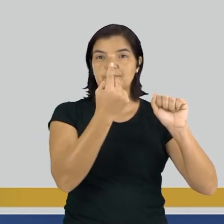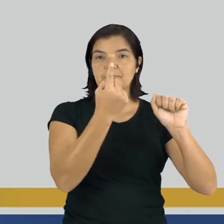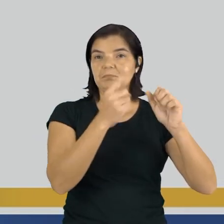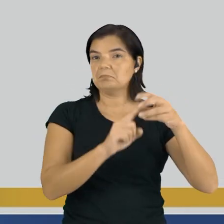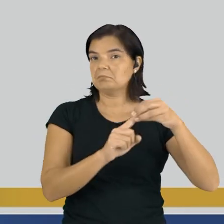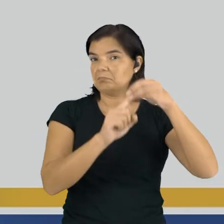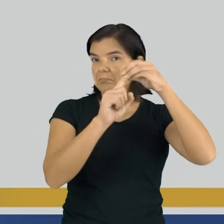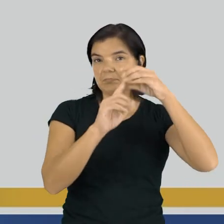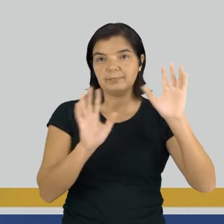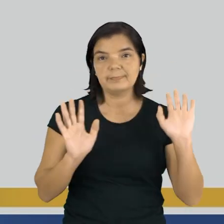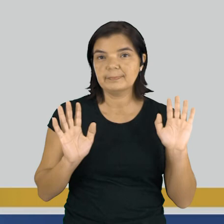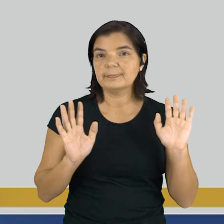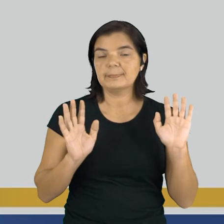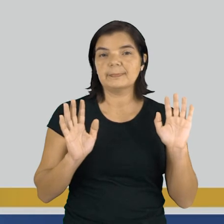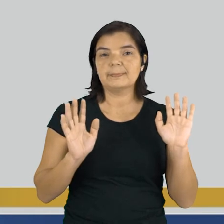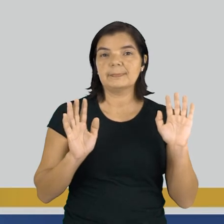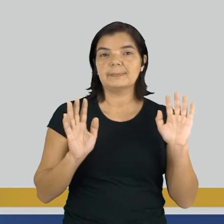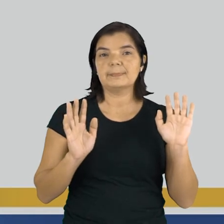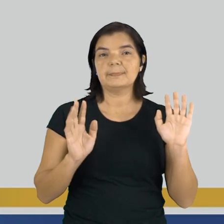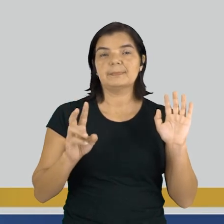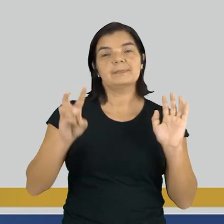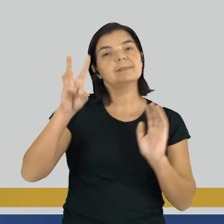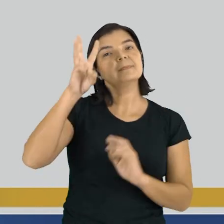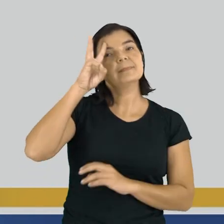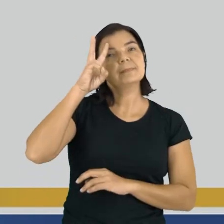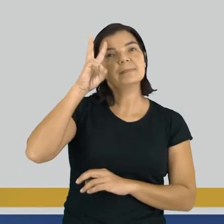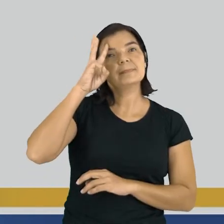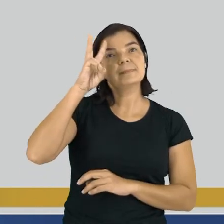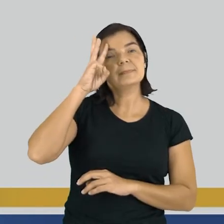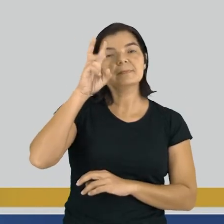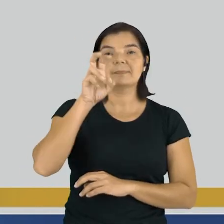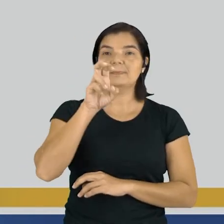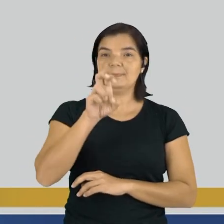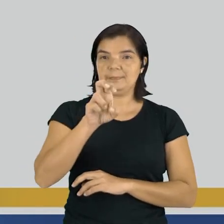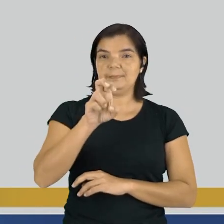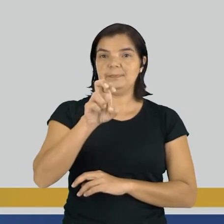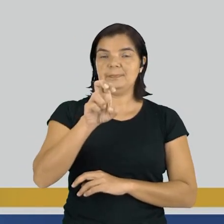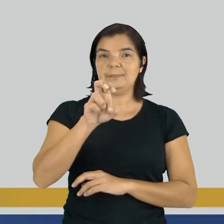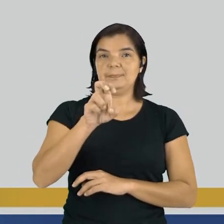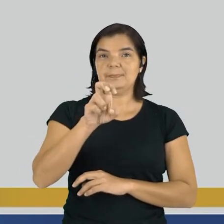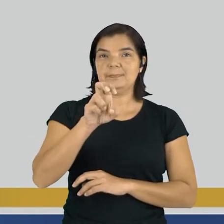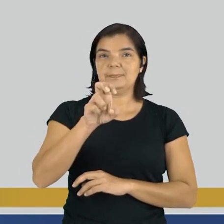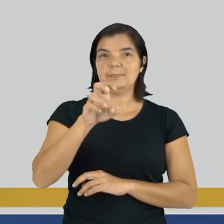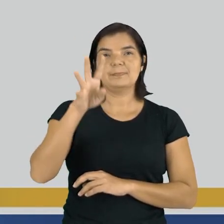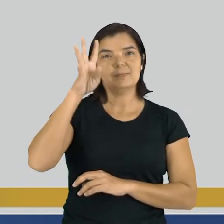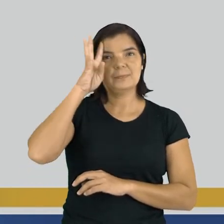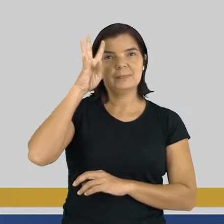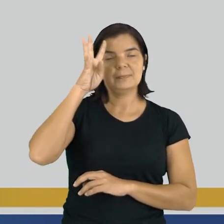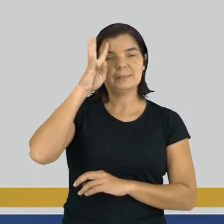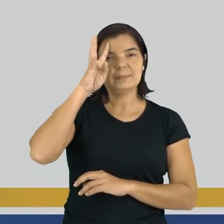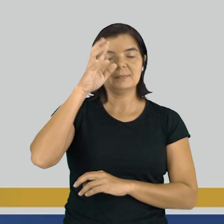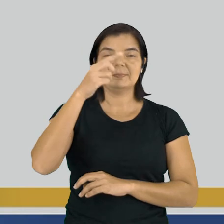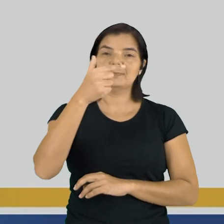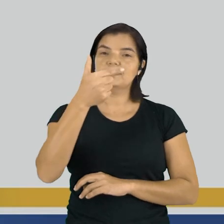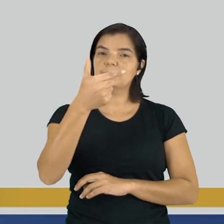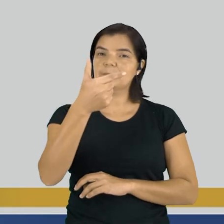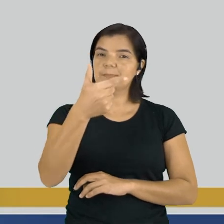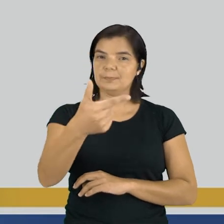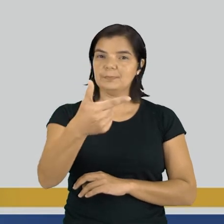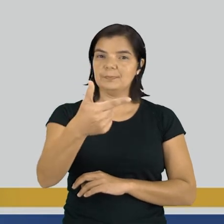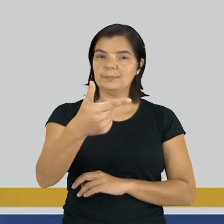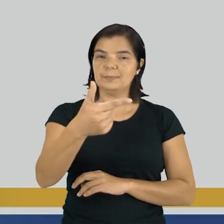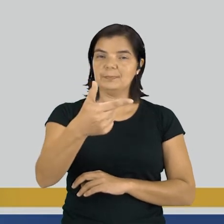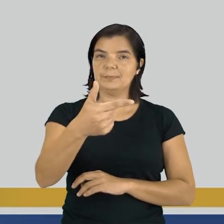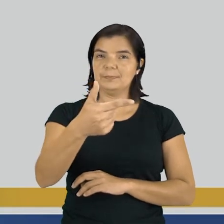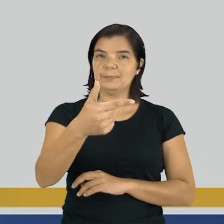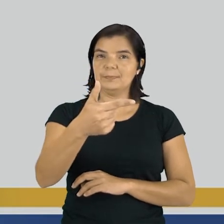uma única quantidade. Na terça-feira, ela arrecadou 5. Na quarta-feira, ela